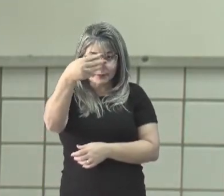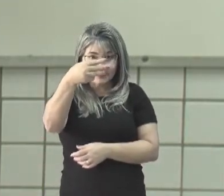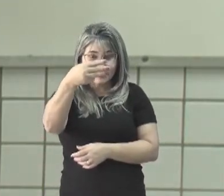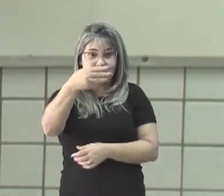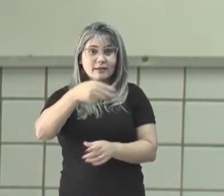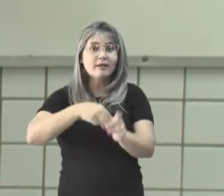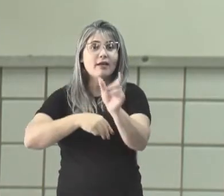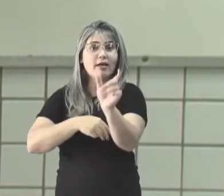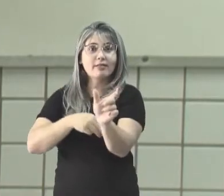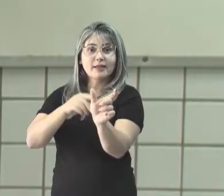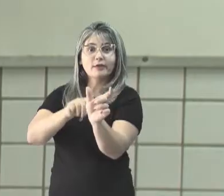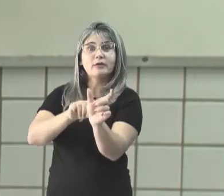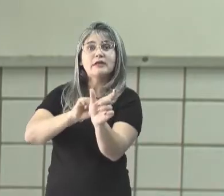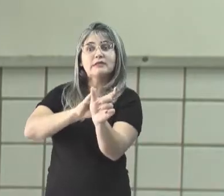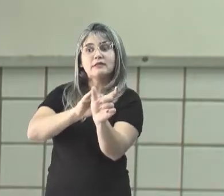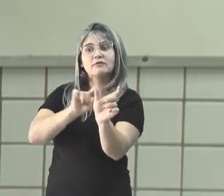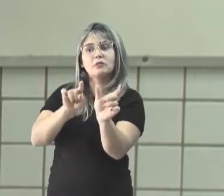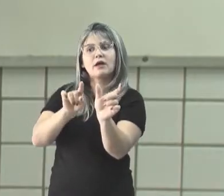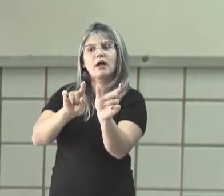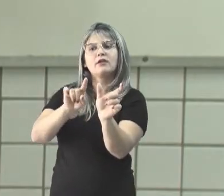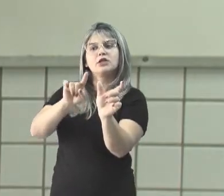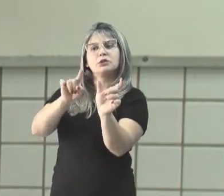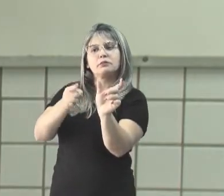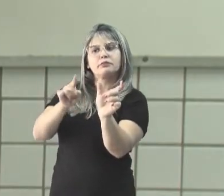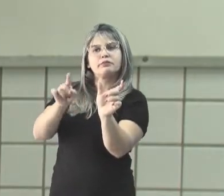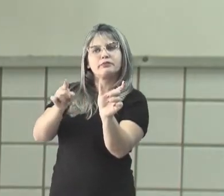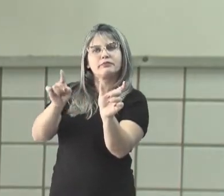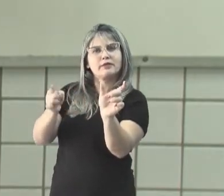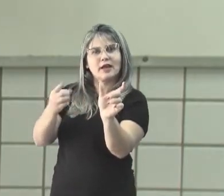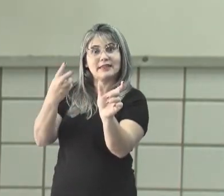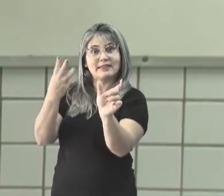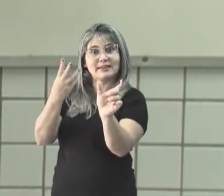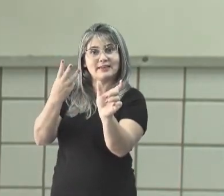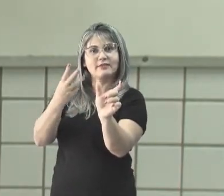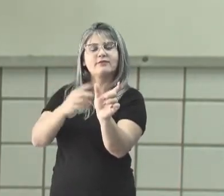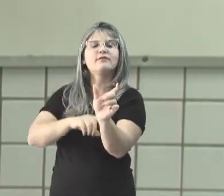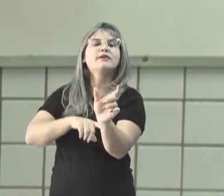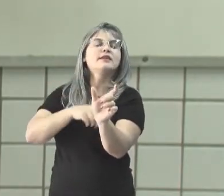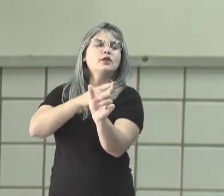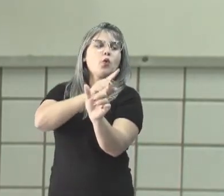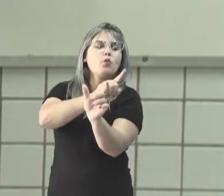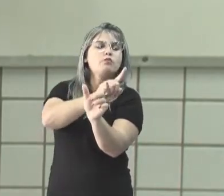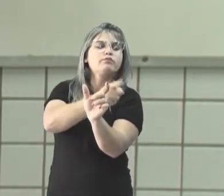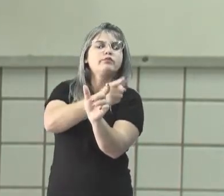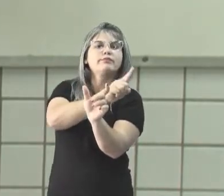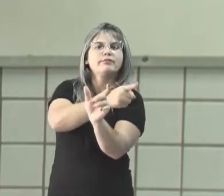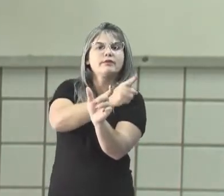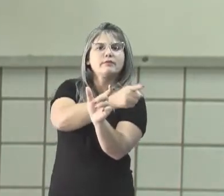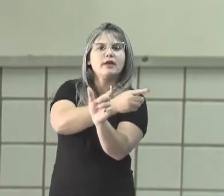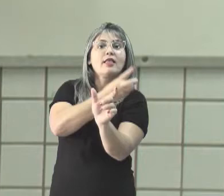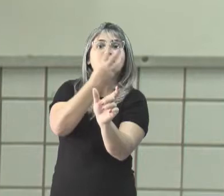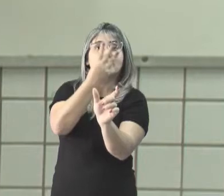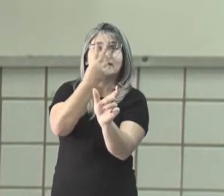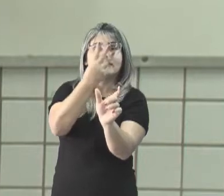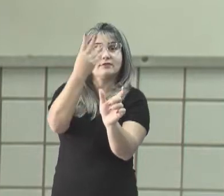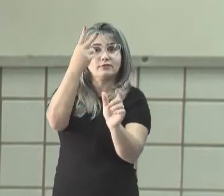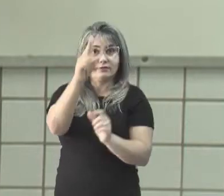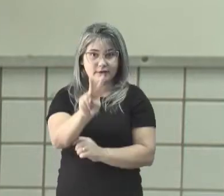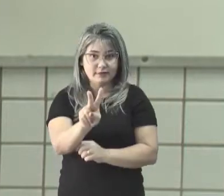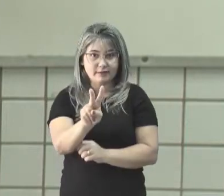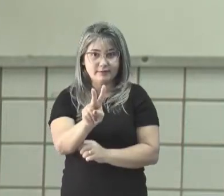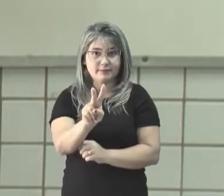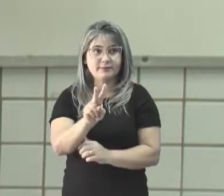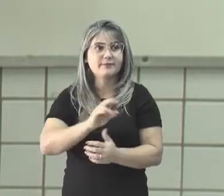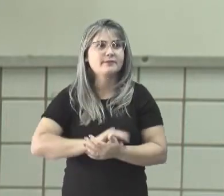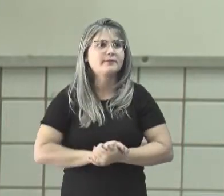gente avançar ou regredir, a gente vai estar deslocando a vírgula 3 casas para a esquerda ou para a direita.